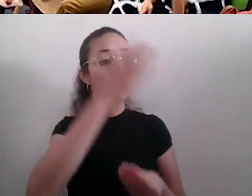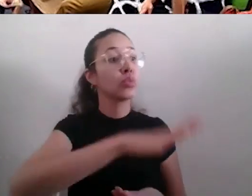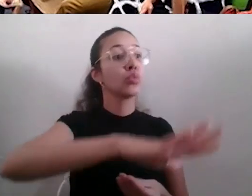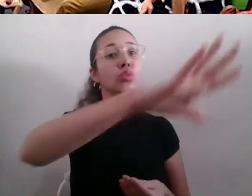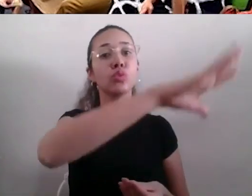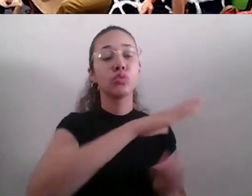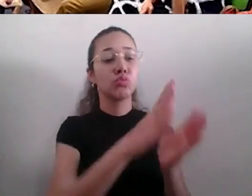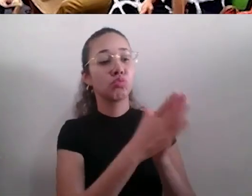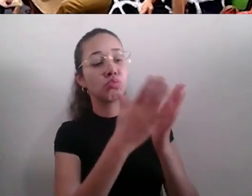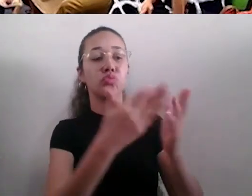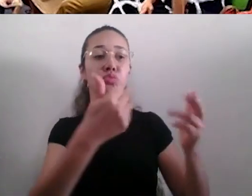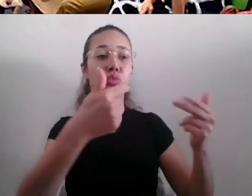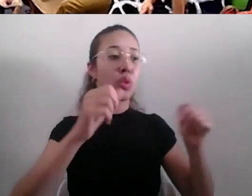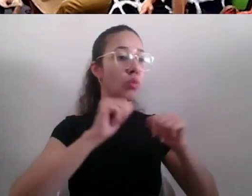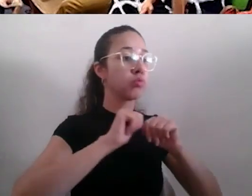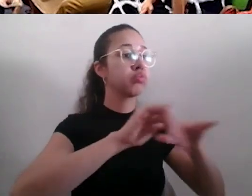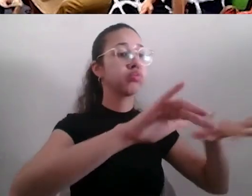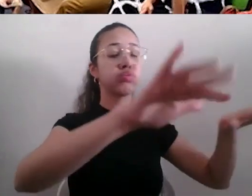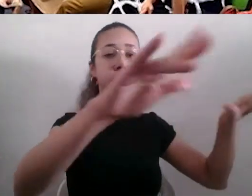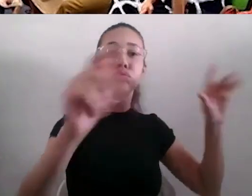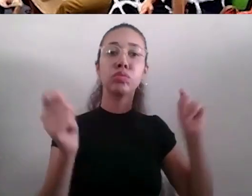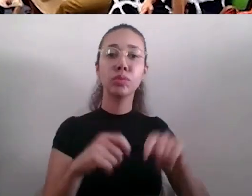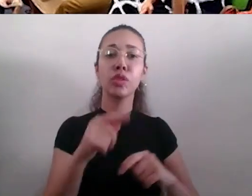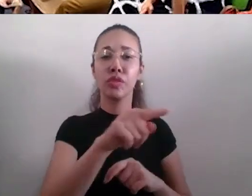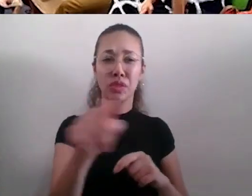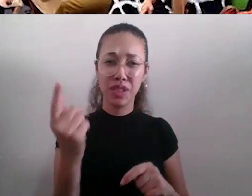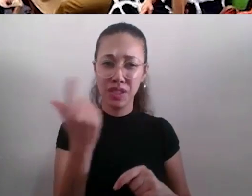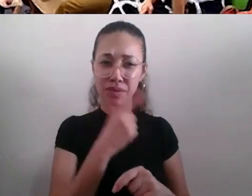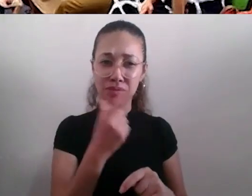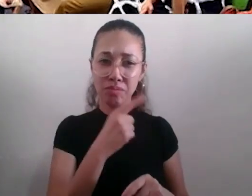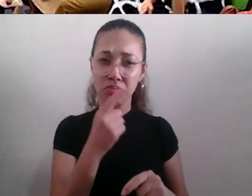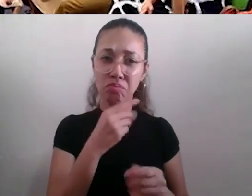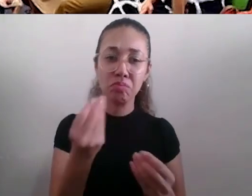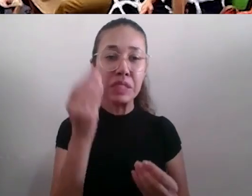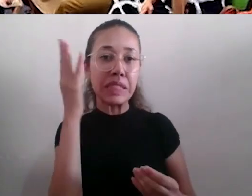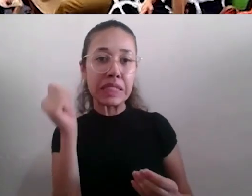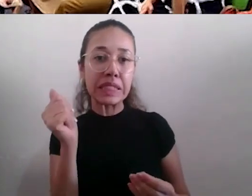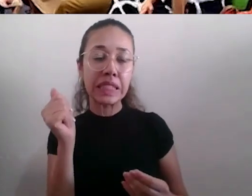Vocês têm alguma forma de garantir